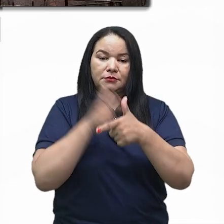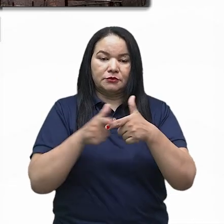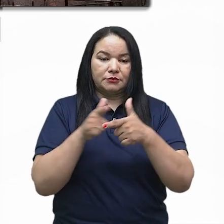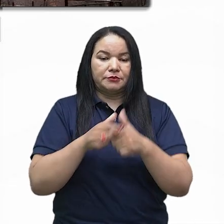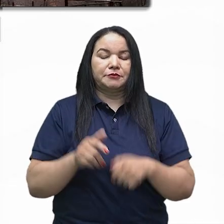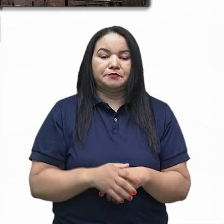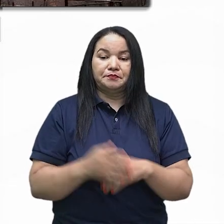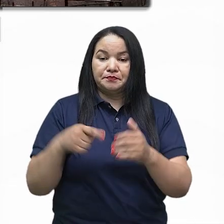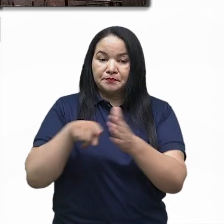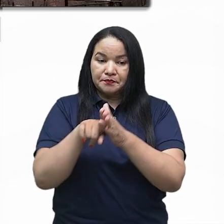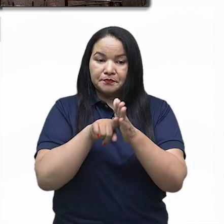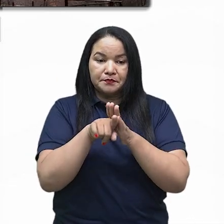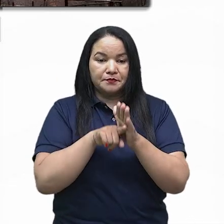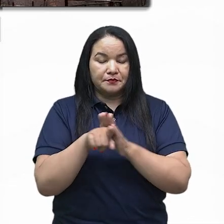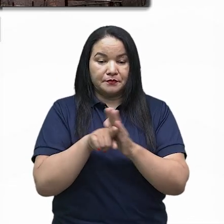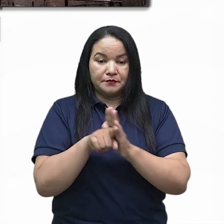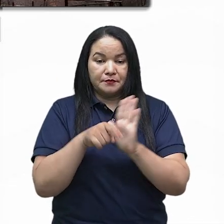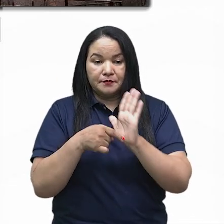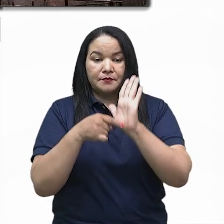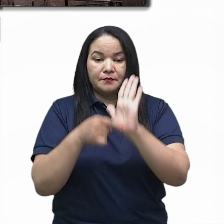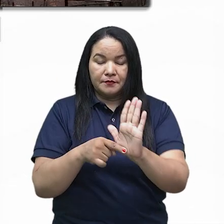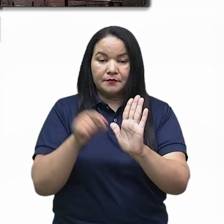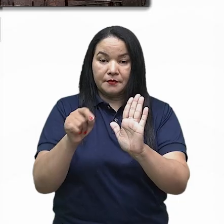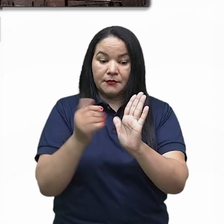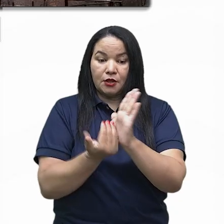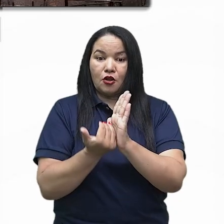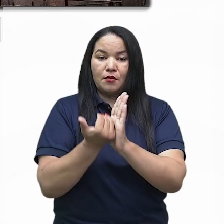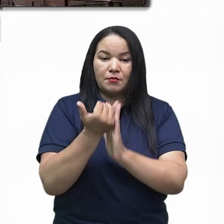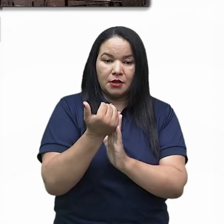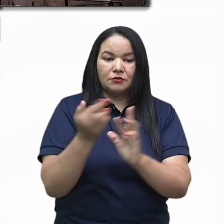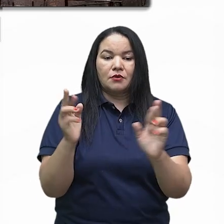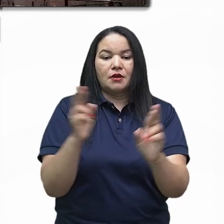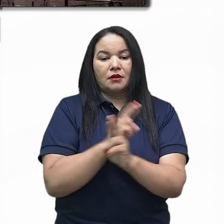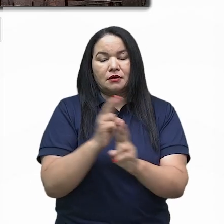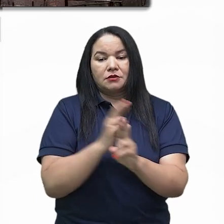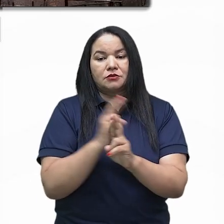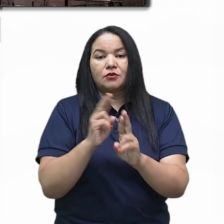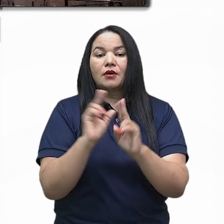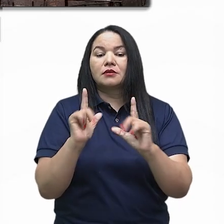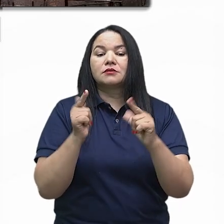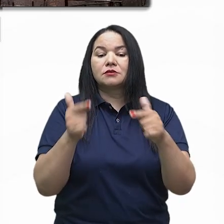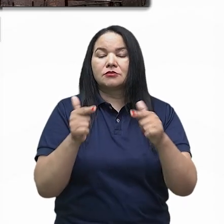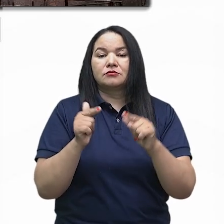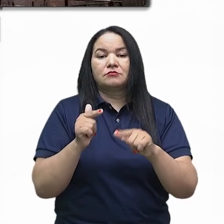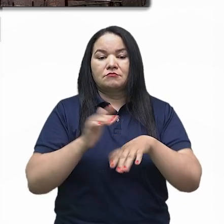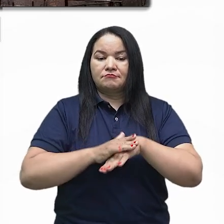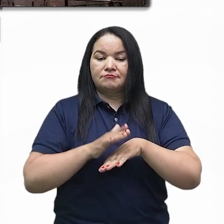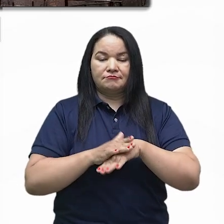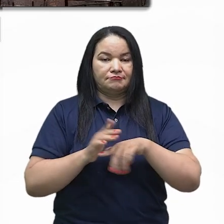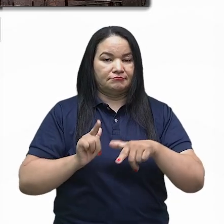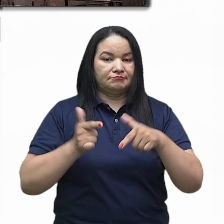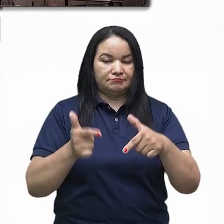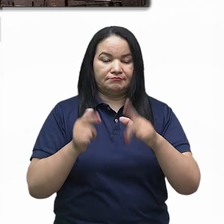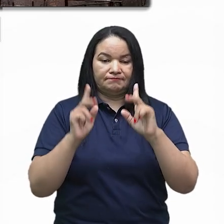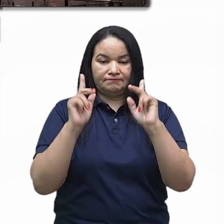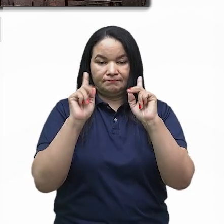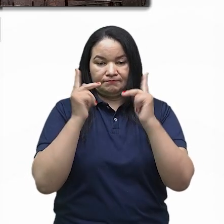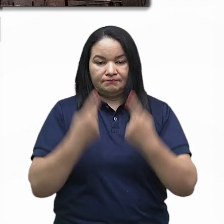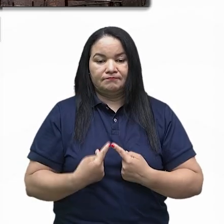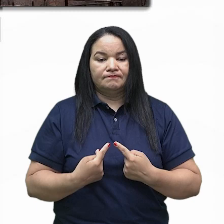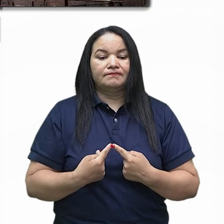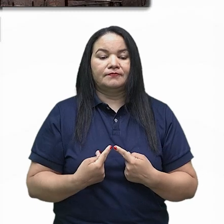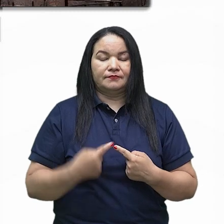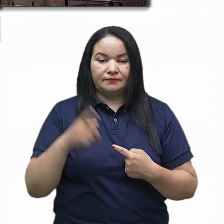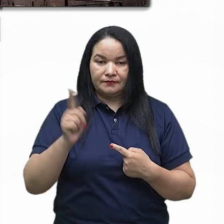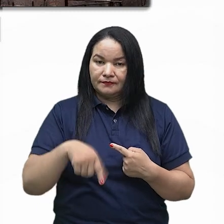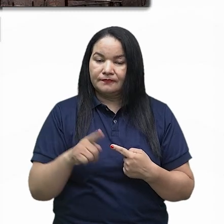pesquisas indicam que esse aumento está muito relacionado à ação humana, né? Então, tudo tem a ver